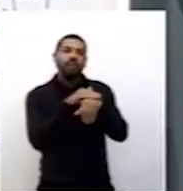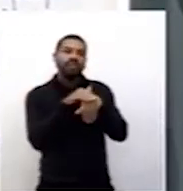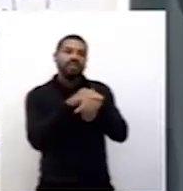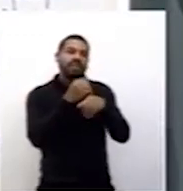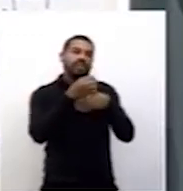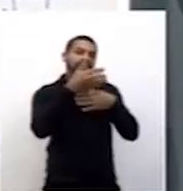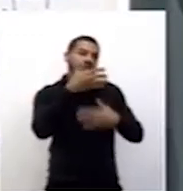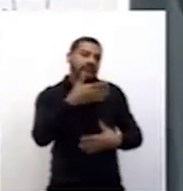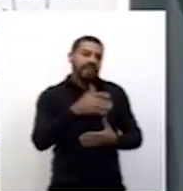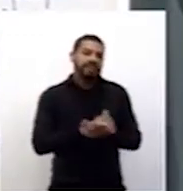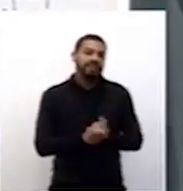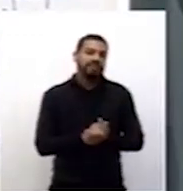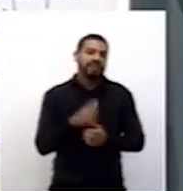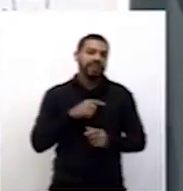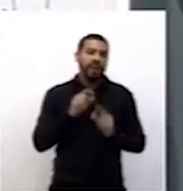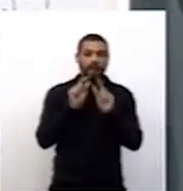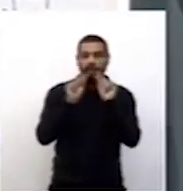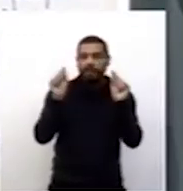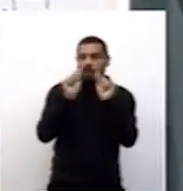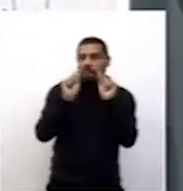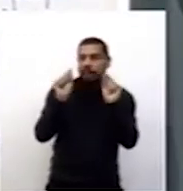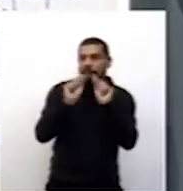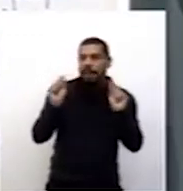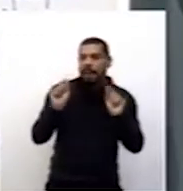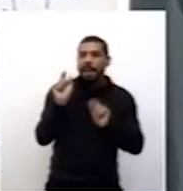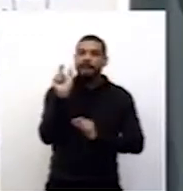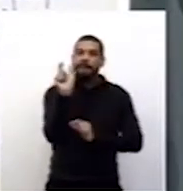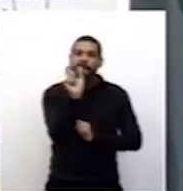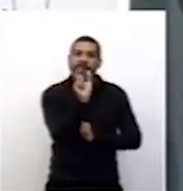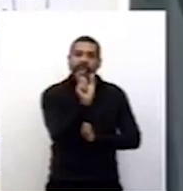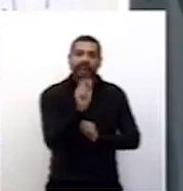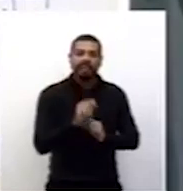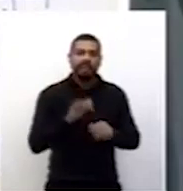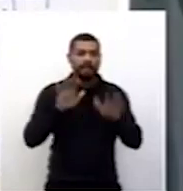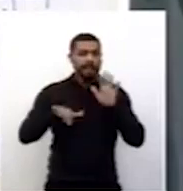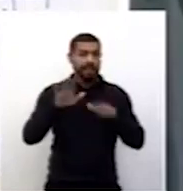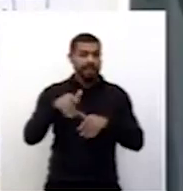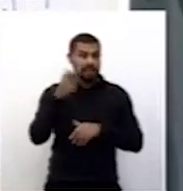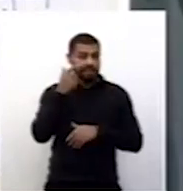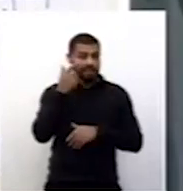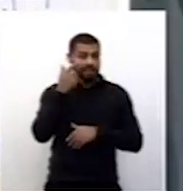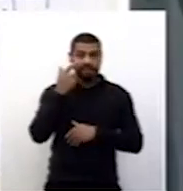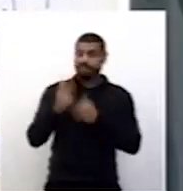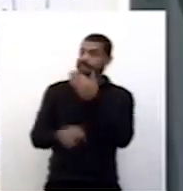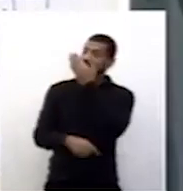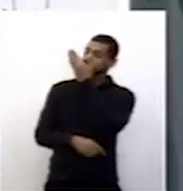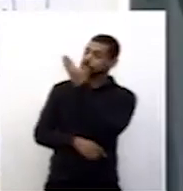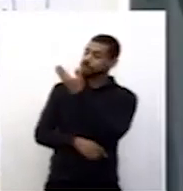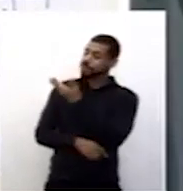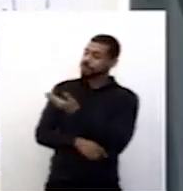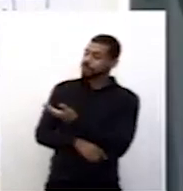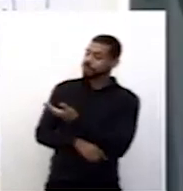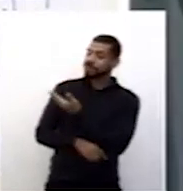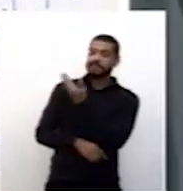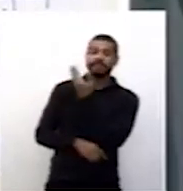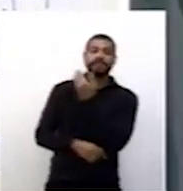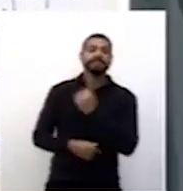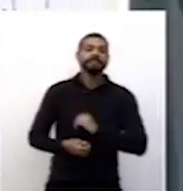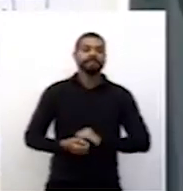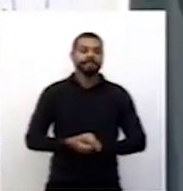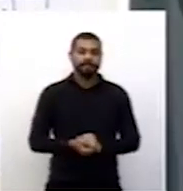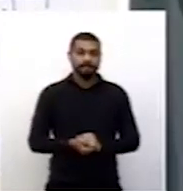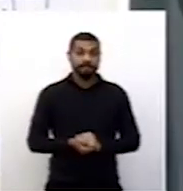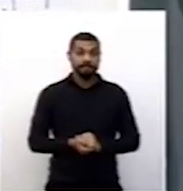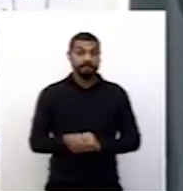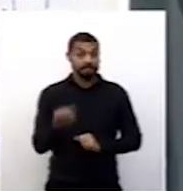certo? Eu grifei, pedi para vocês grifarem as palavras, elas são mais ou menos essa daqui, porque eu tenho um objetivo. Ó, vamos fazer o